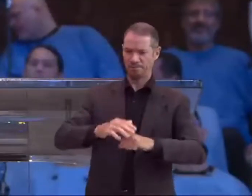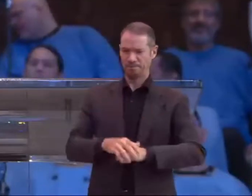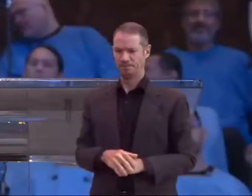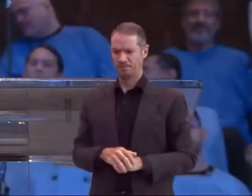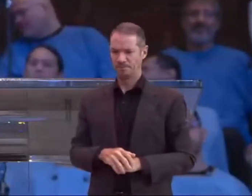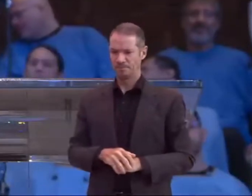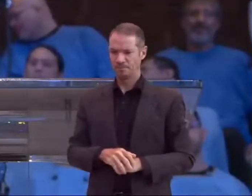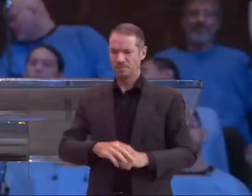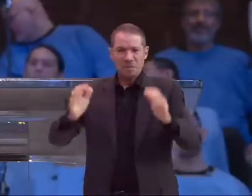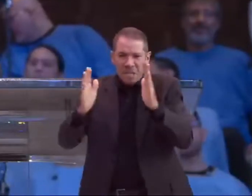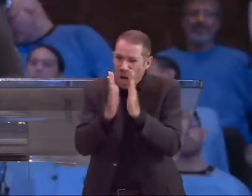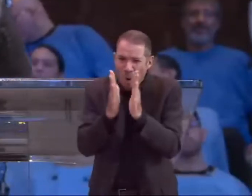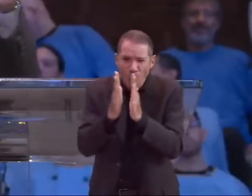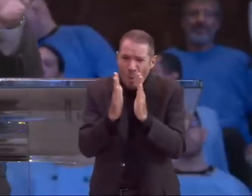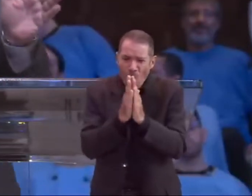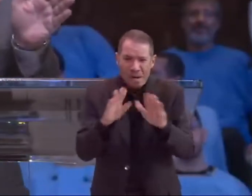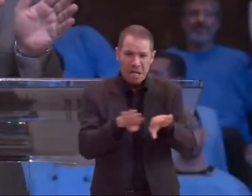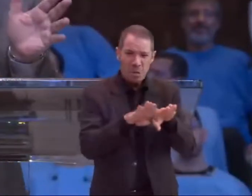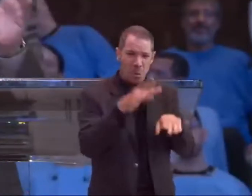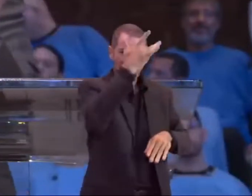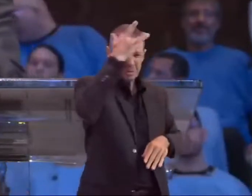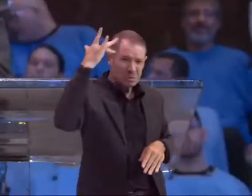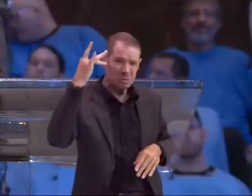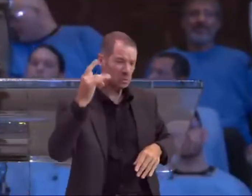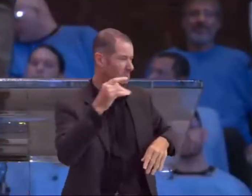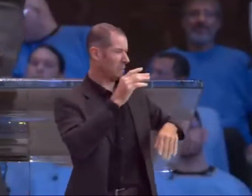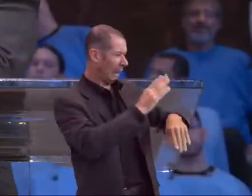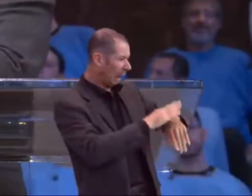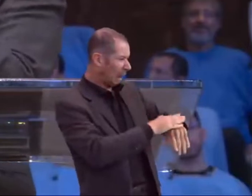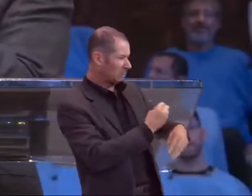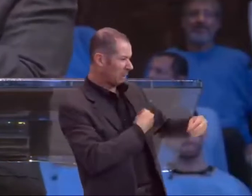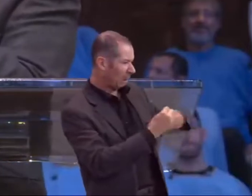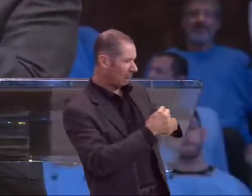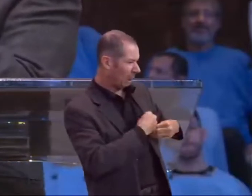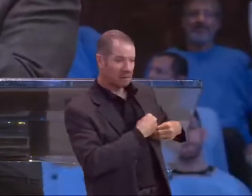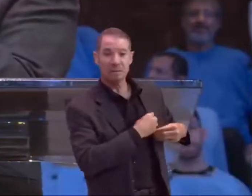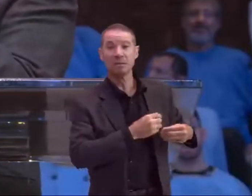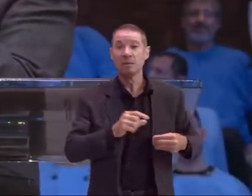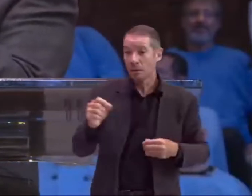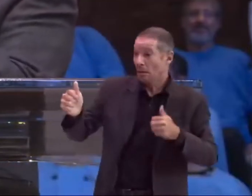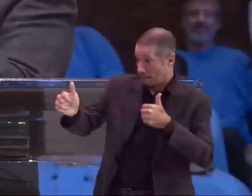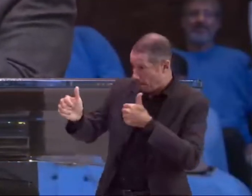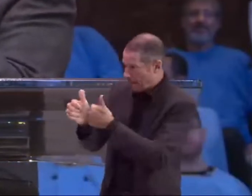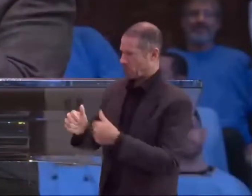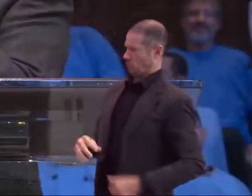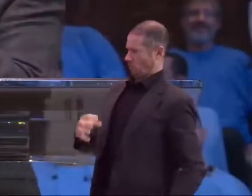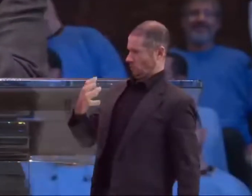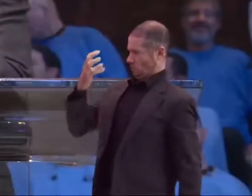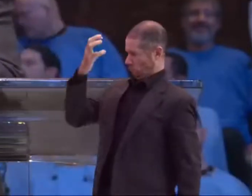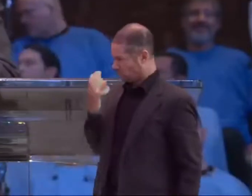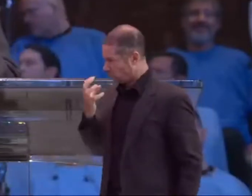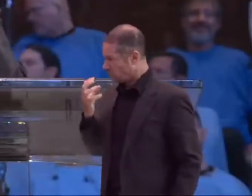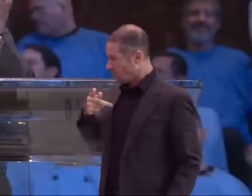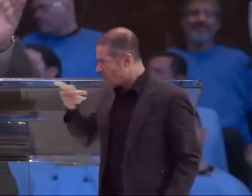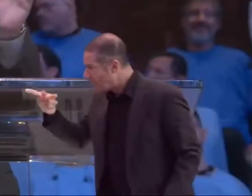ensinar, não ore como um hipócrita. Então agora você vai olhar para quem está perto de você, fazer uma cara feia, e vai